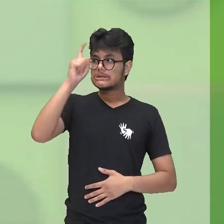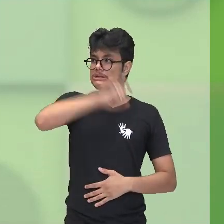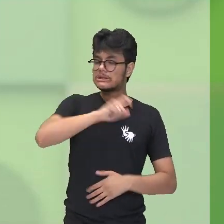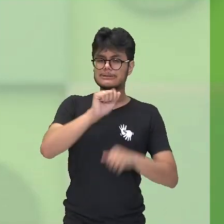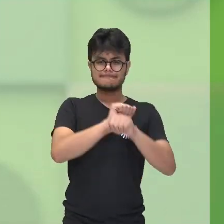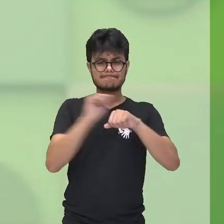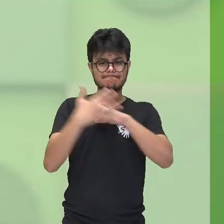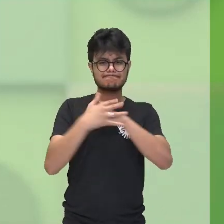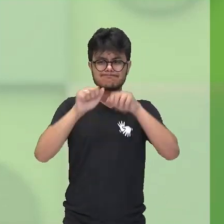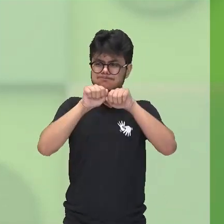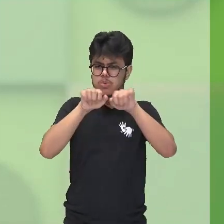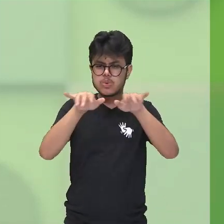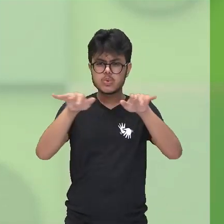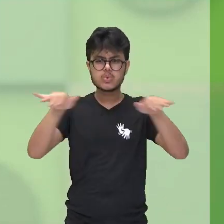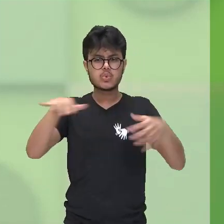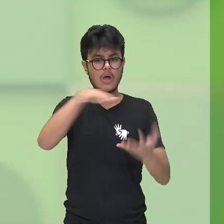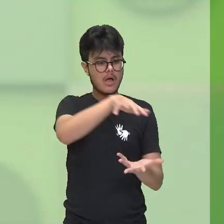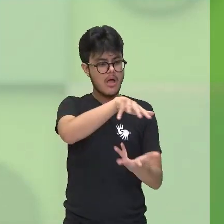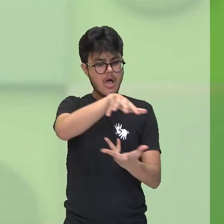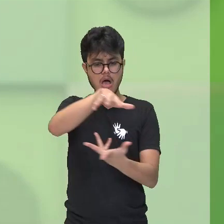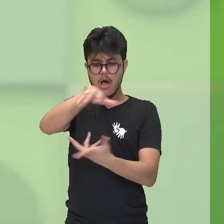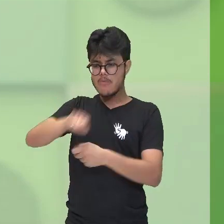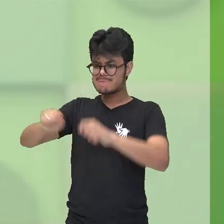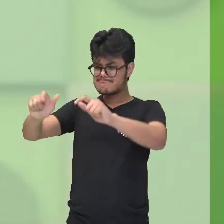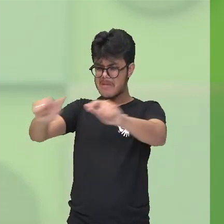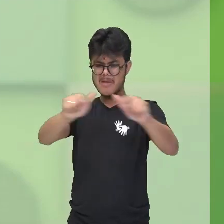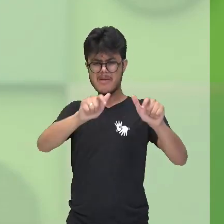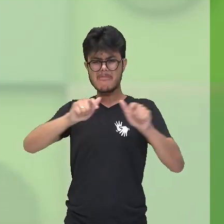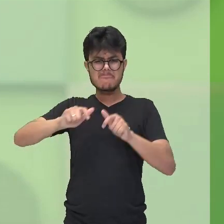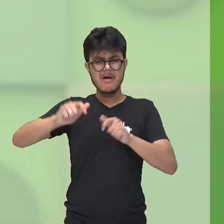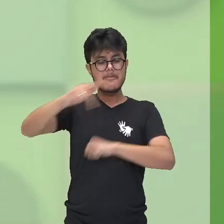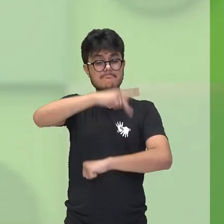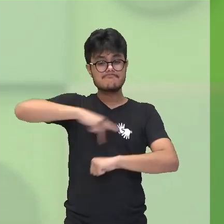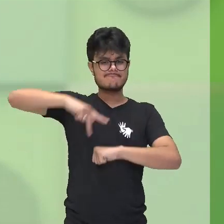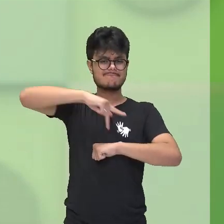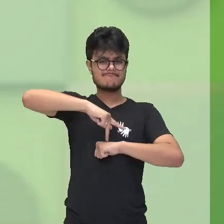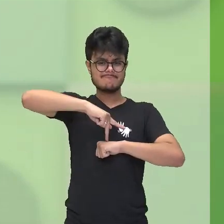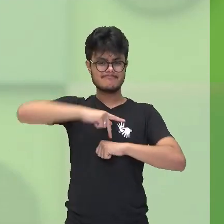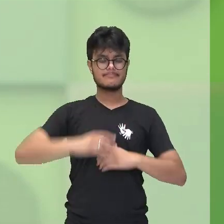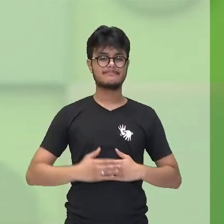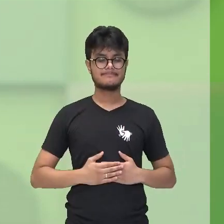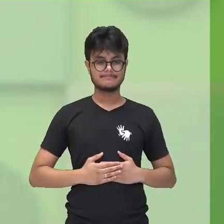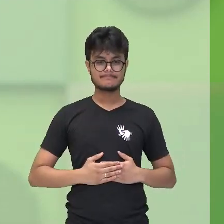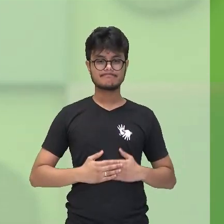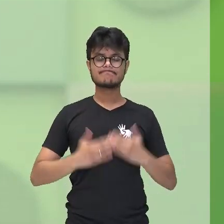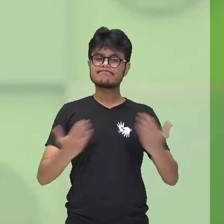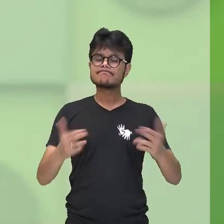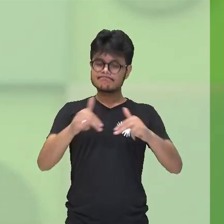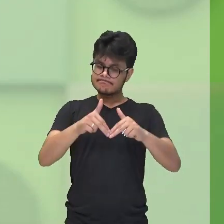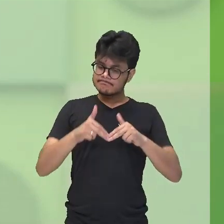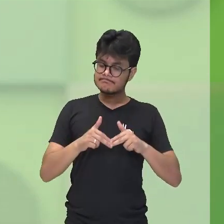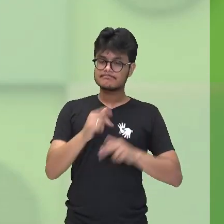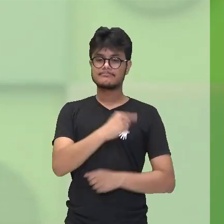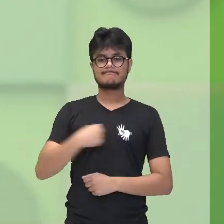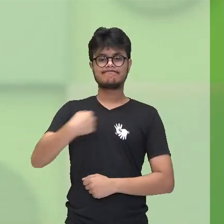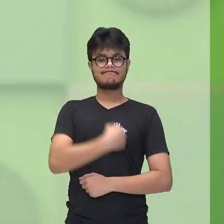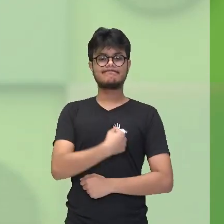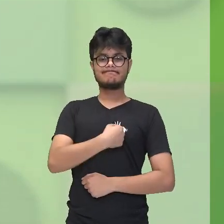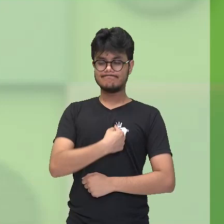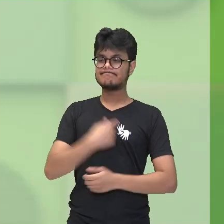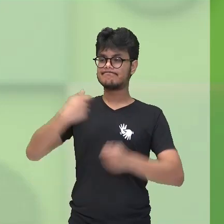em vários países de continentes diferentes. E por isso, medidas de prevenção foram adotadas